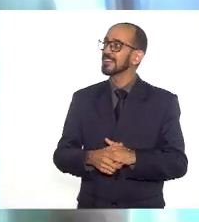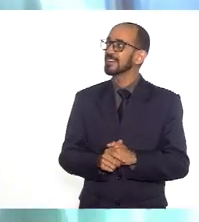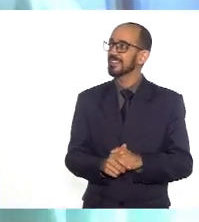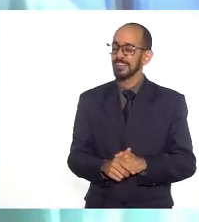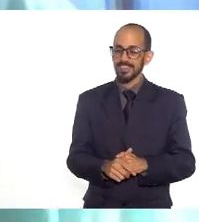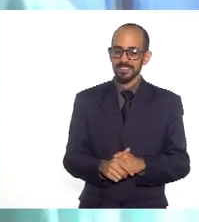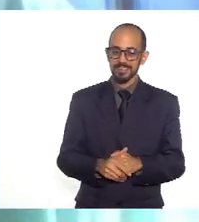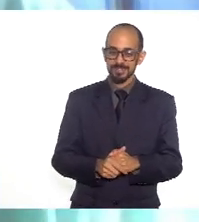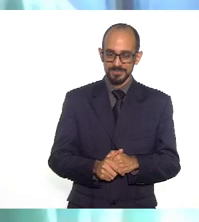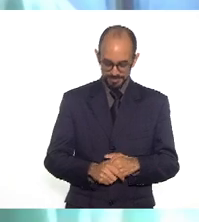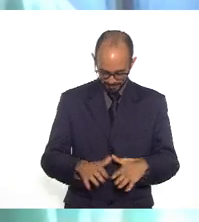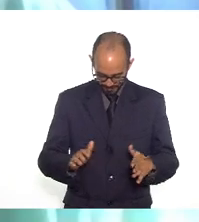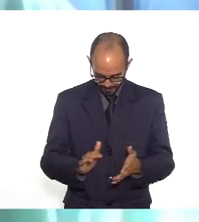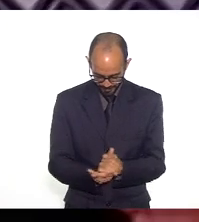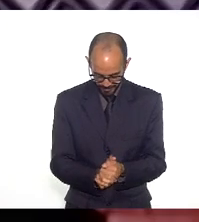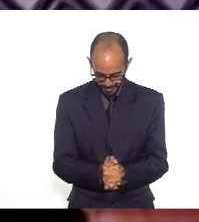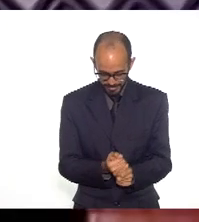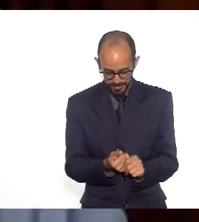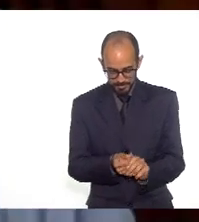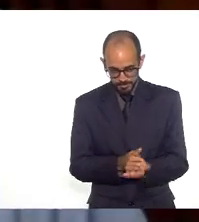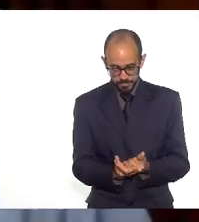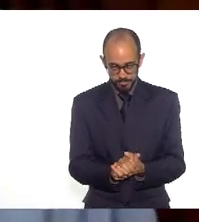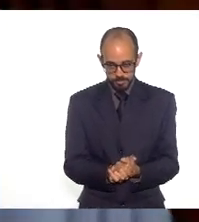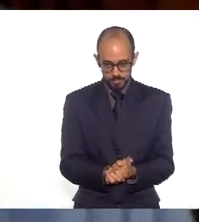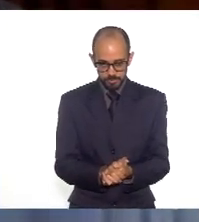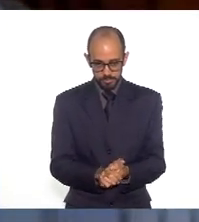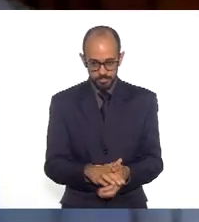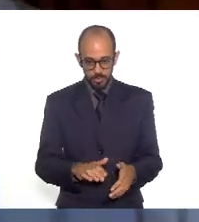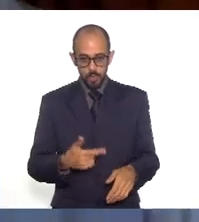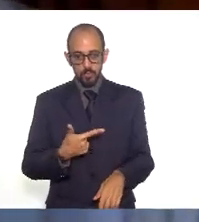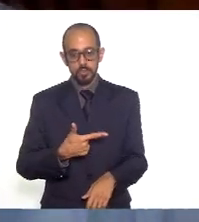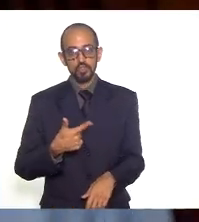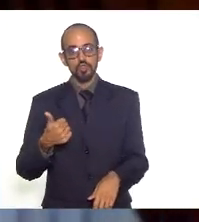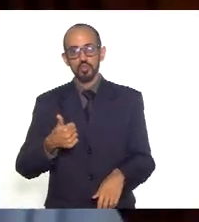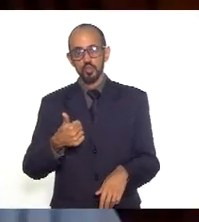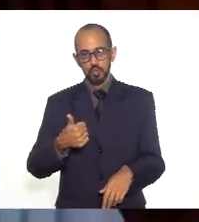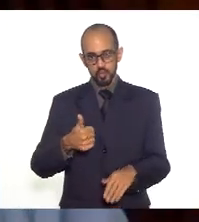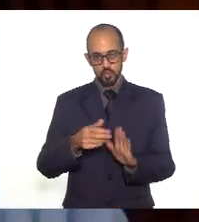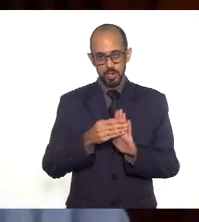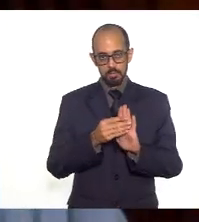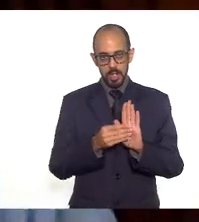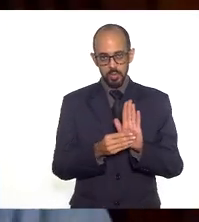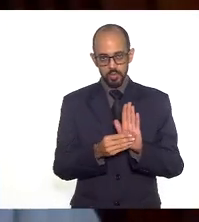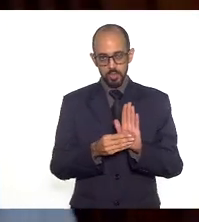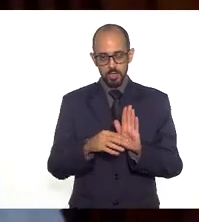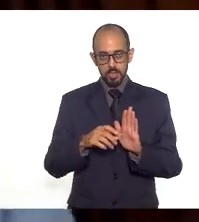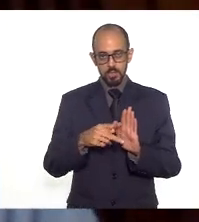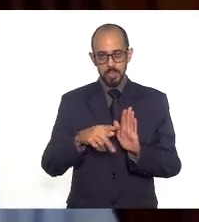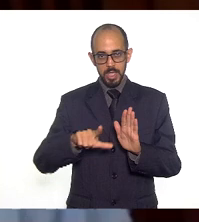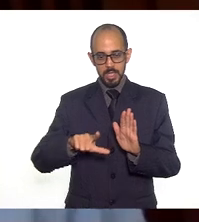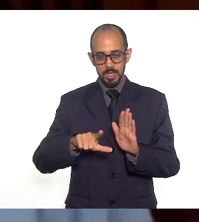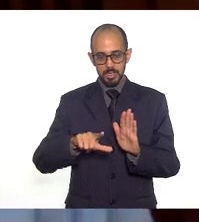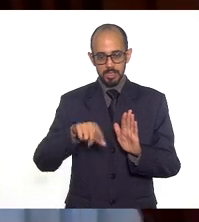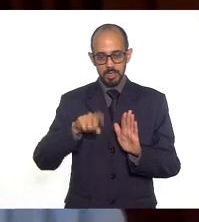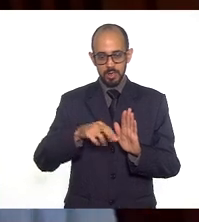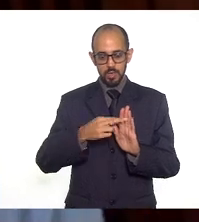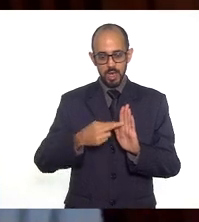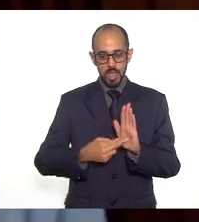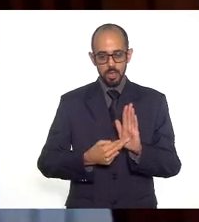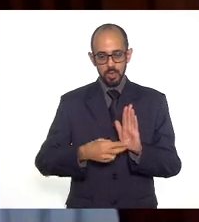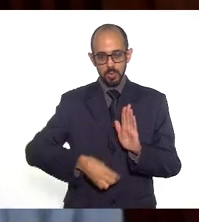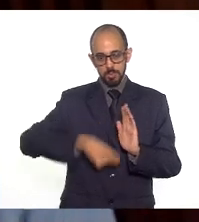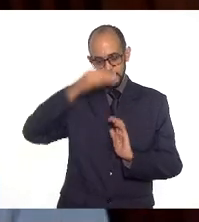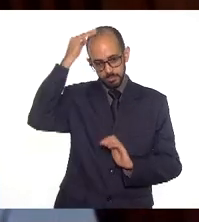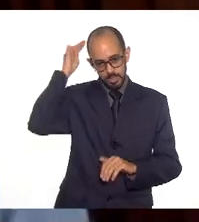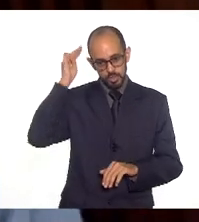gramatical. Vamos em frente. O 21 da pauta, projeto de lei... Relator, deputado Márcio Pacheco,